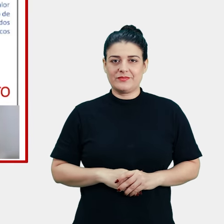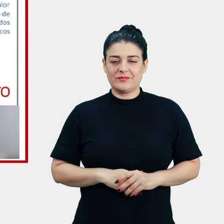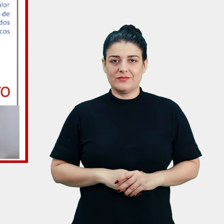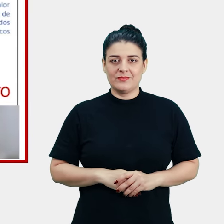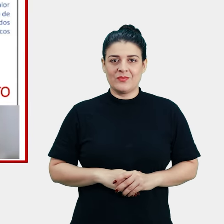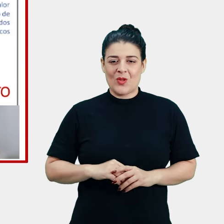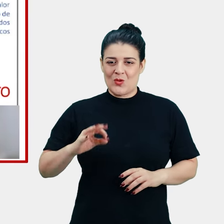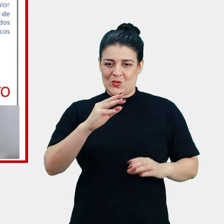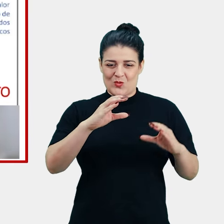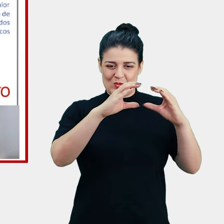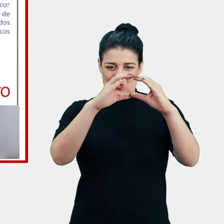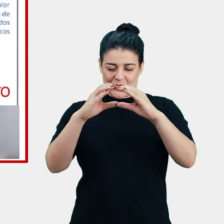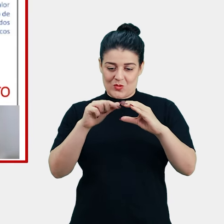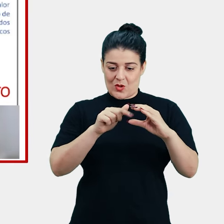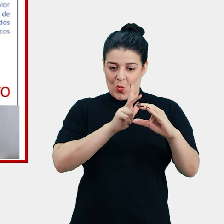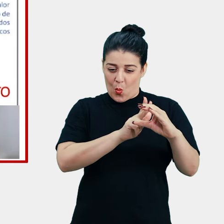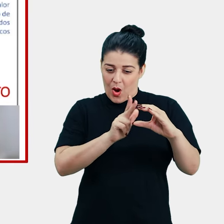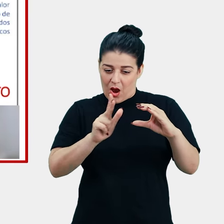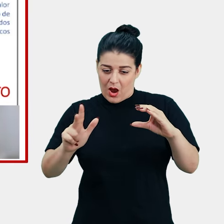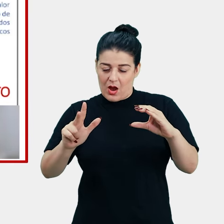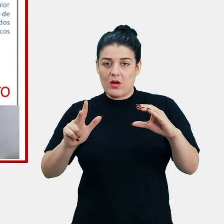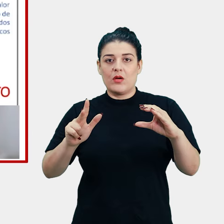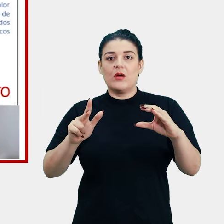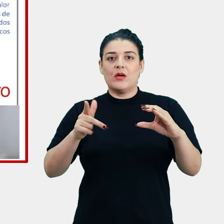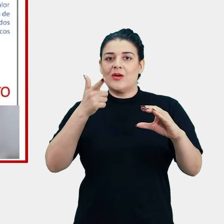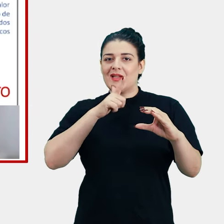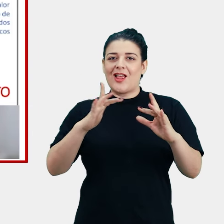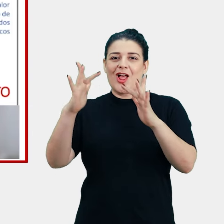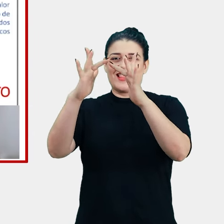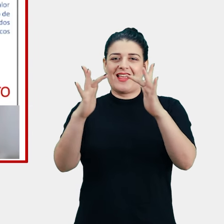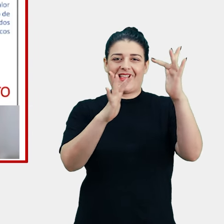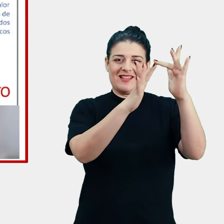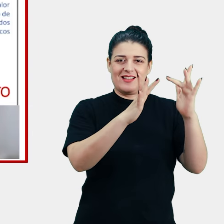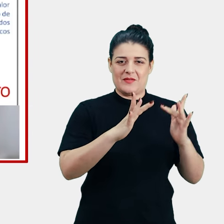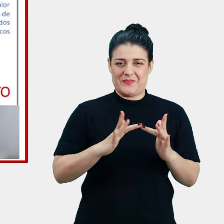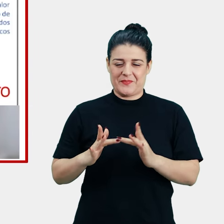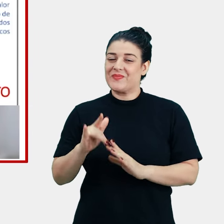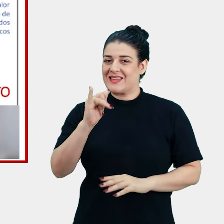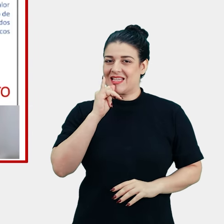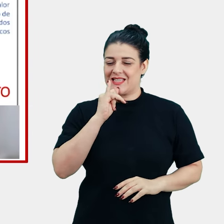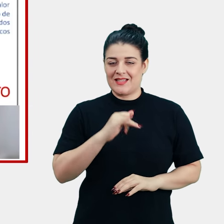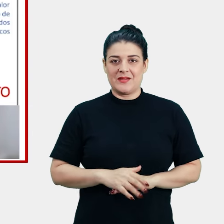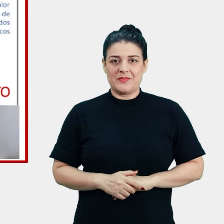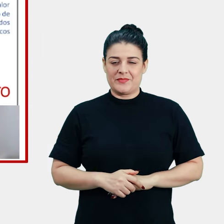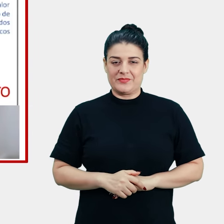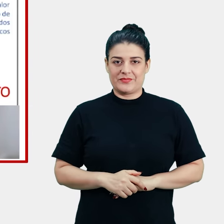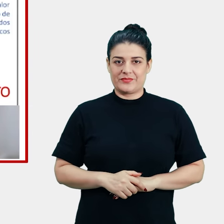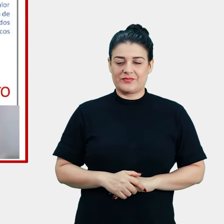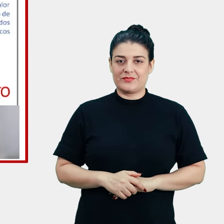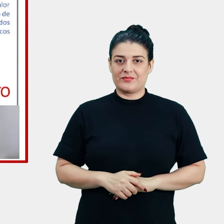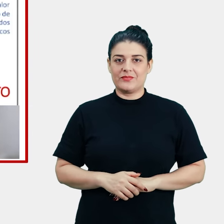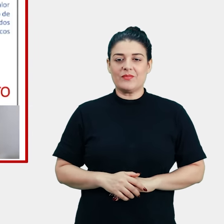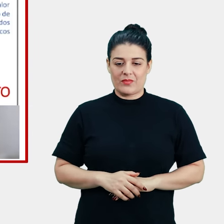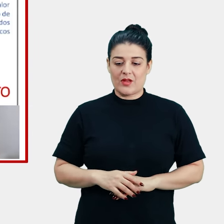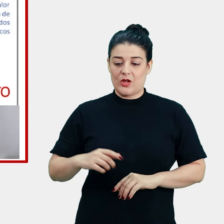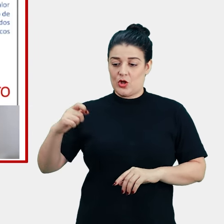aqueles nodos que têm uma similaridade, né, espectral vão ser conectados. Então, vamos supor que nessa amostra, tanto